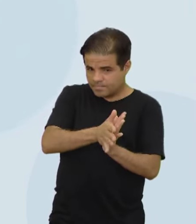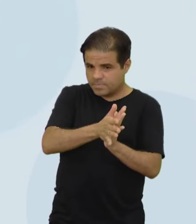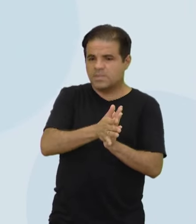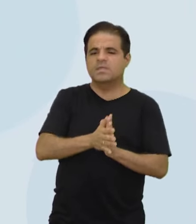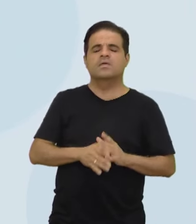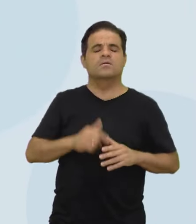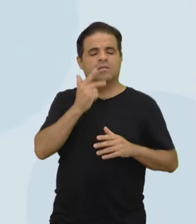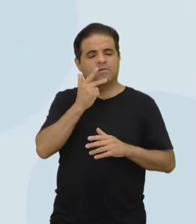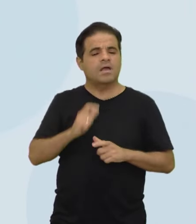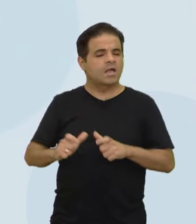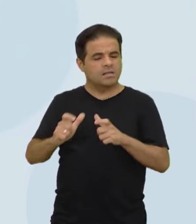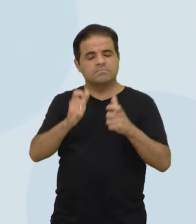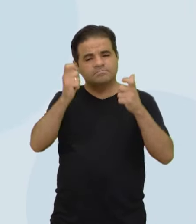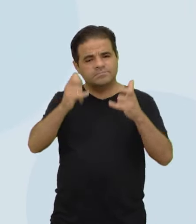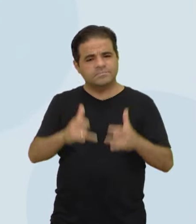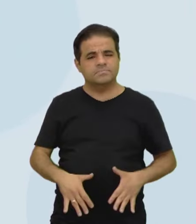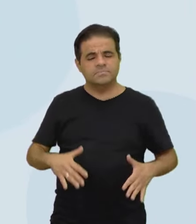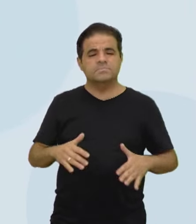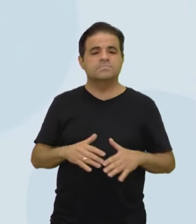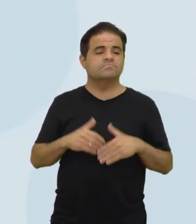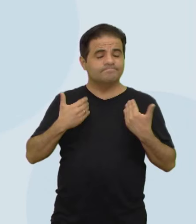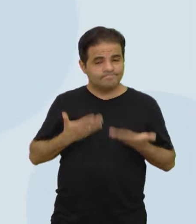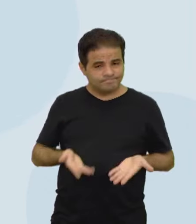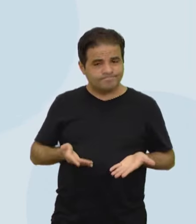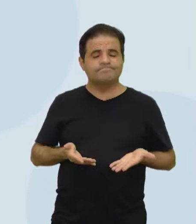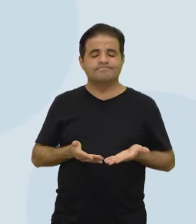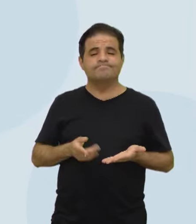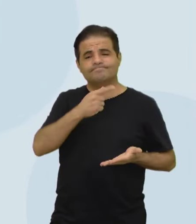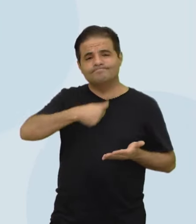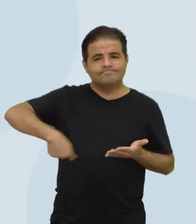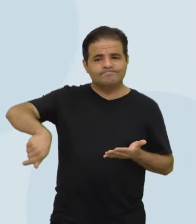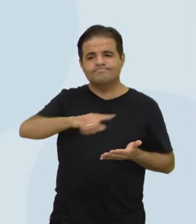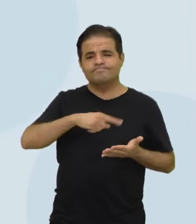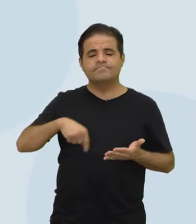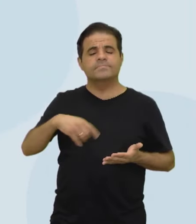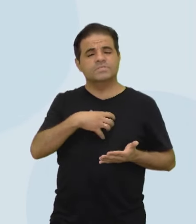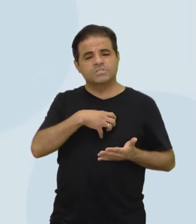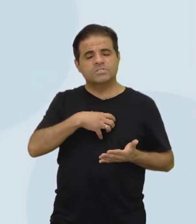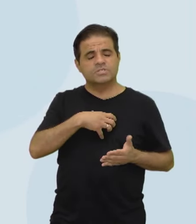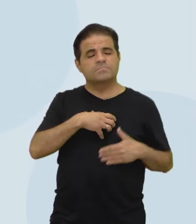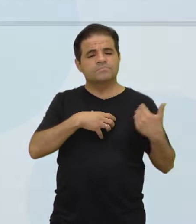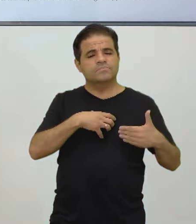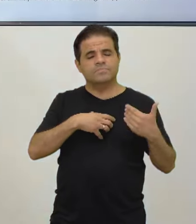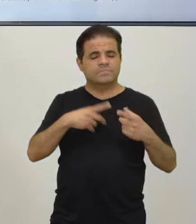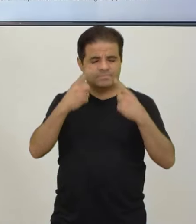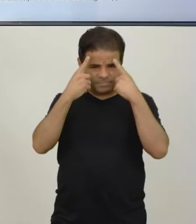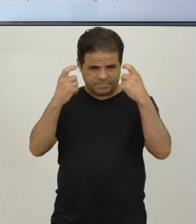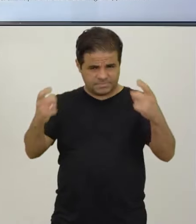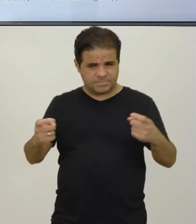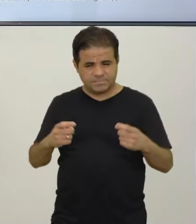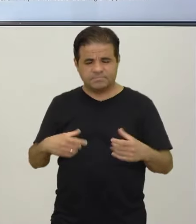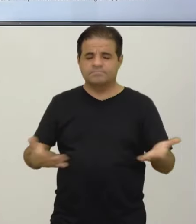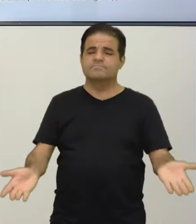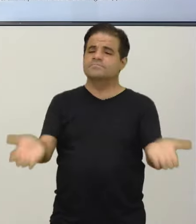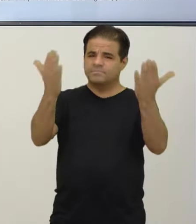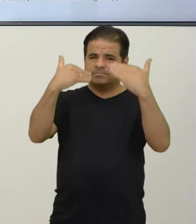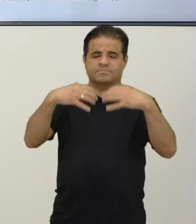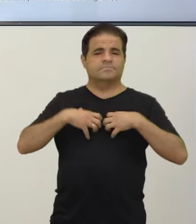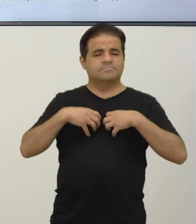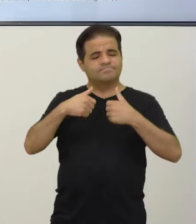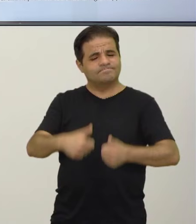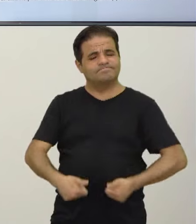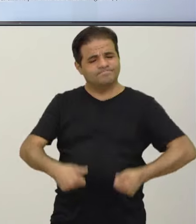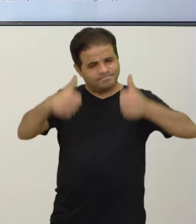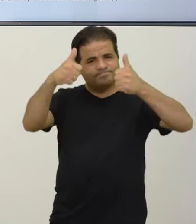linguagem iorubá, a gente fala do pajubá. Então, assim, esses tipos de violência do eu sou melhor do que